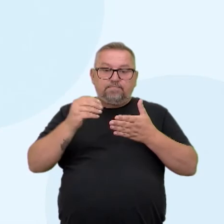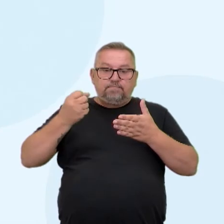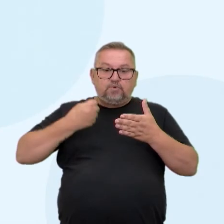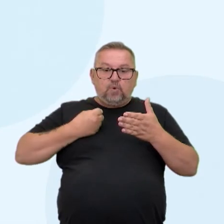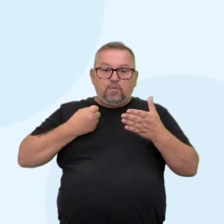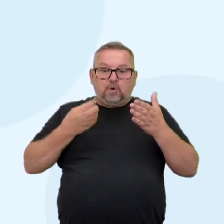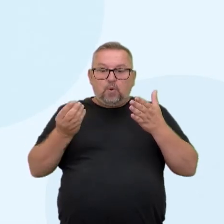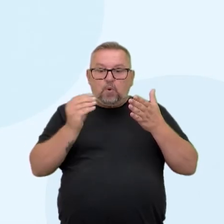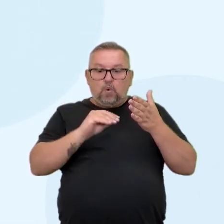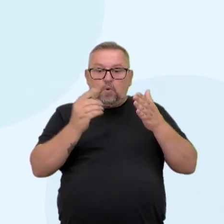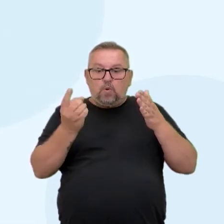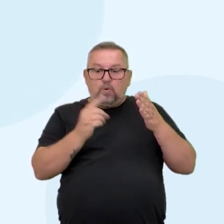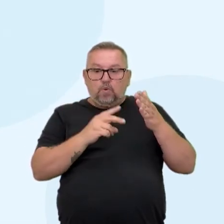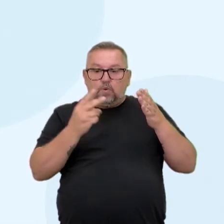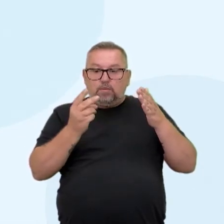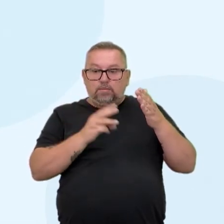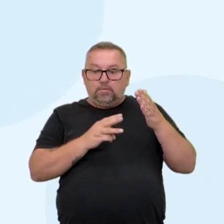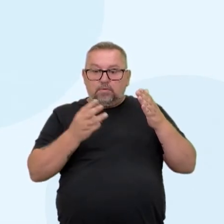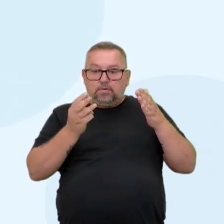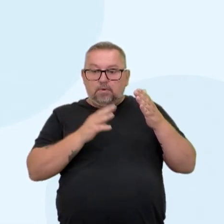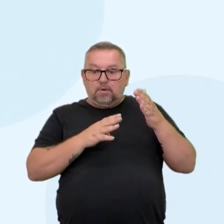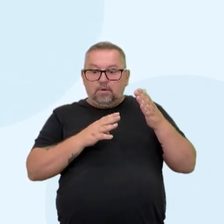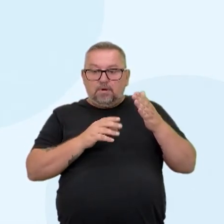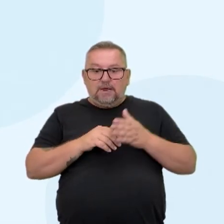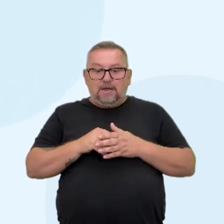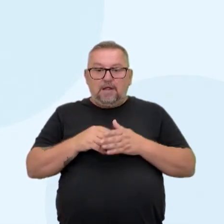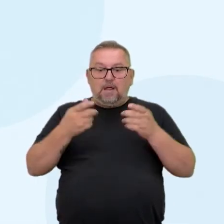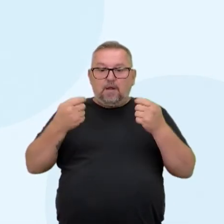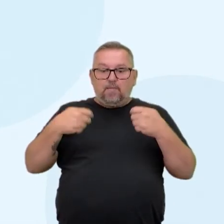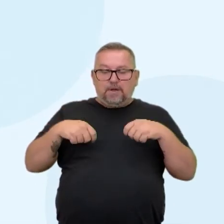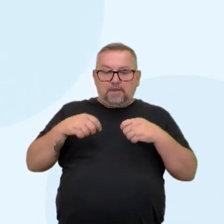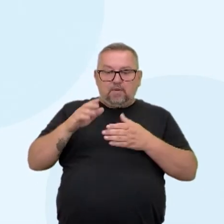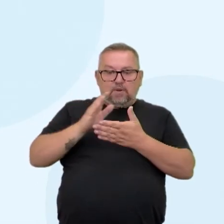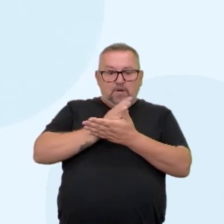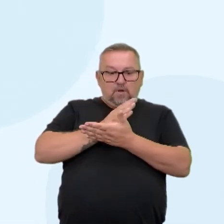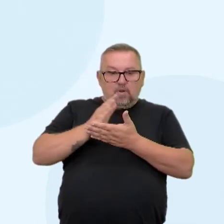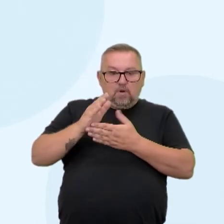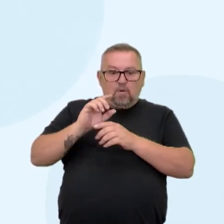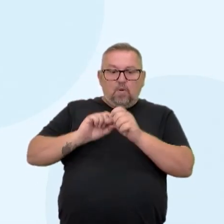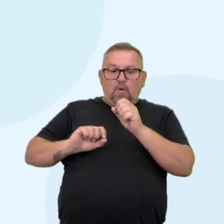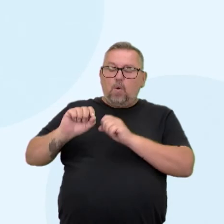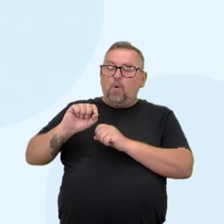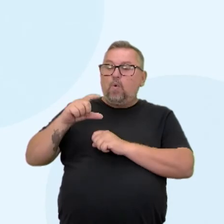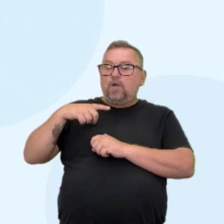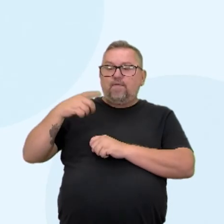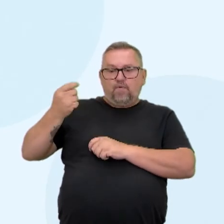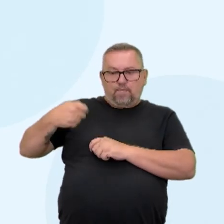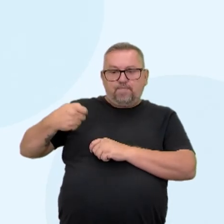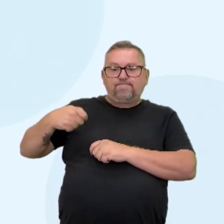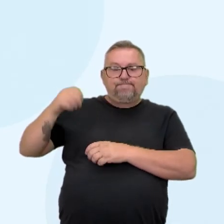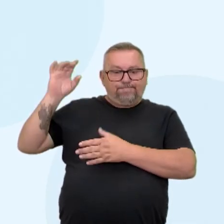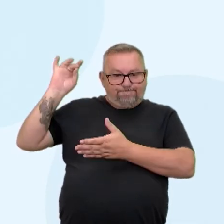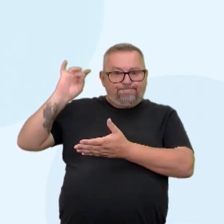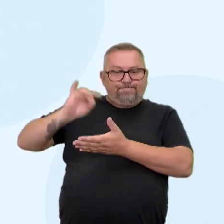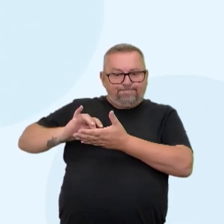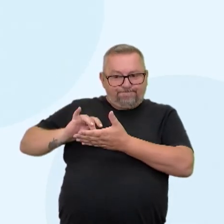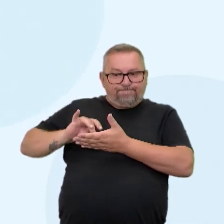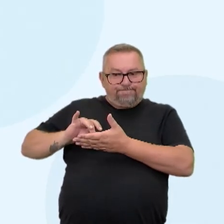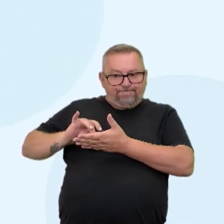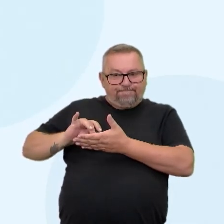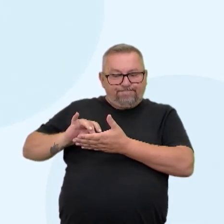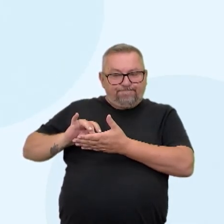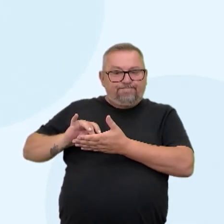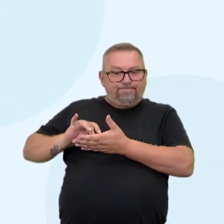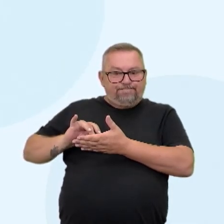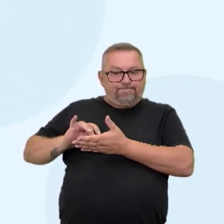que diz o seguinte eu preciso selecionar só o que for necessário